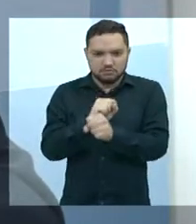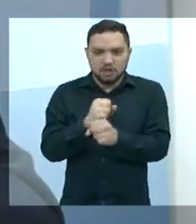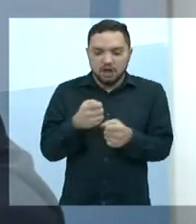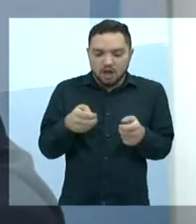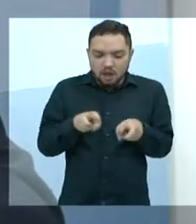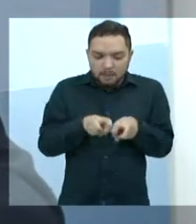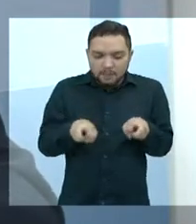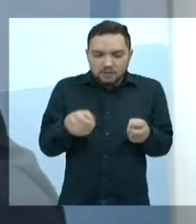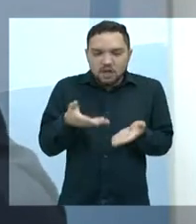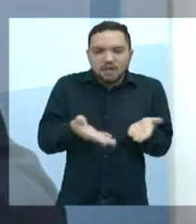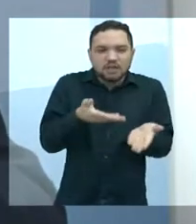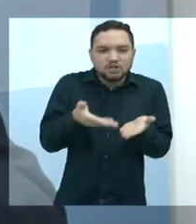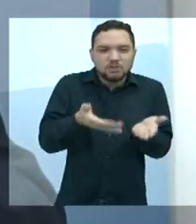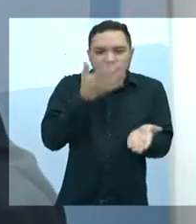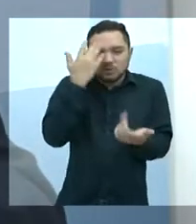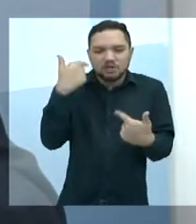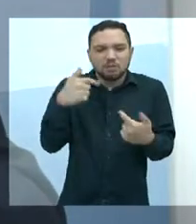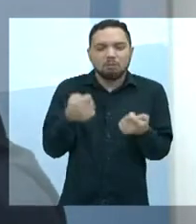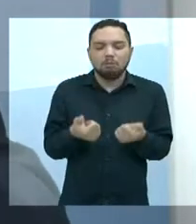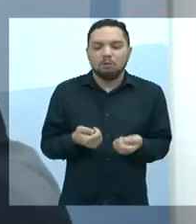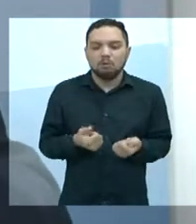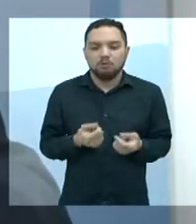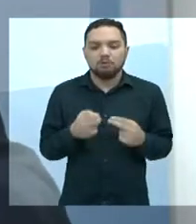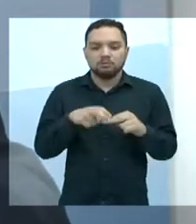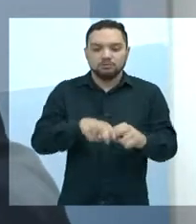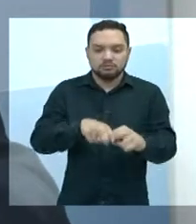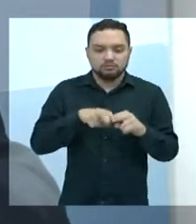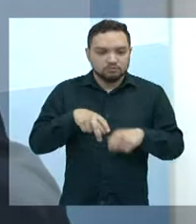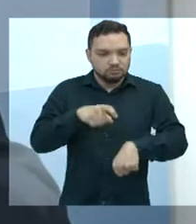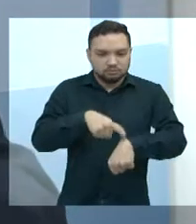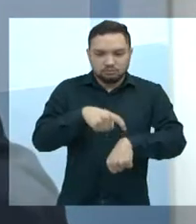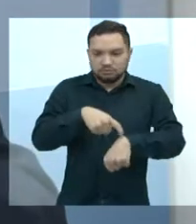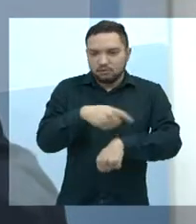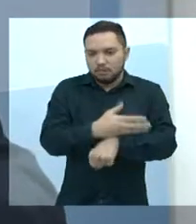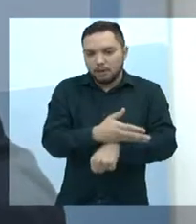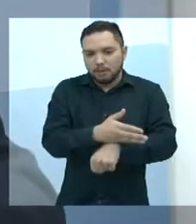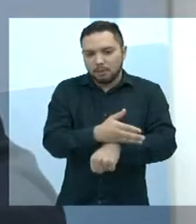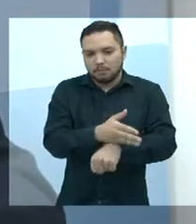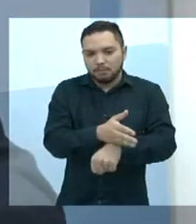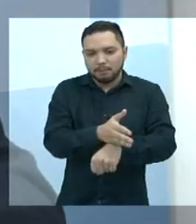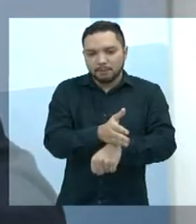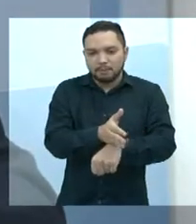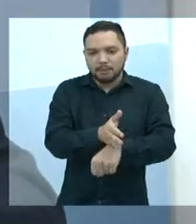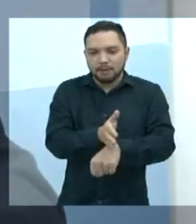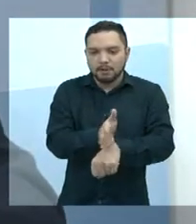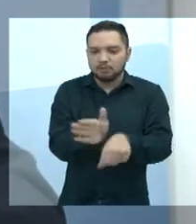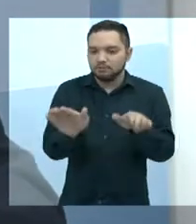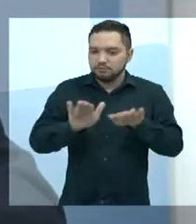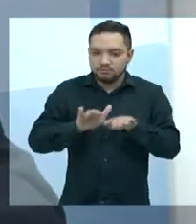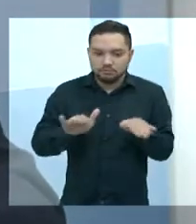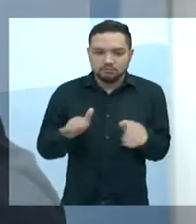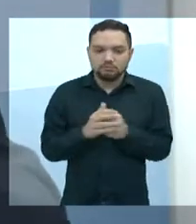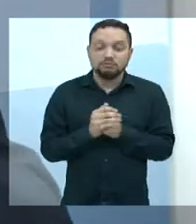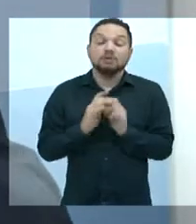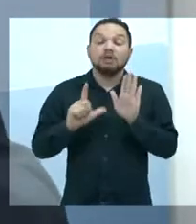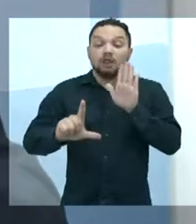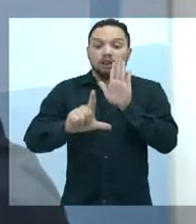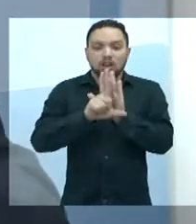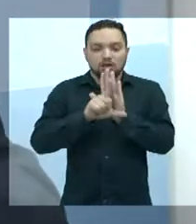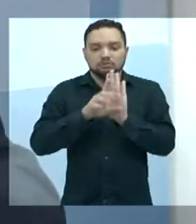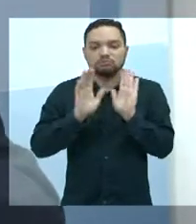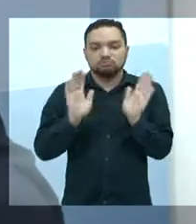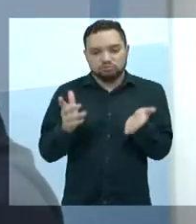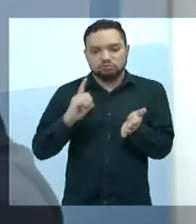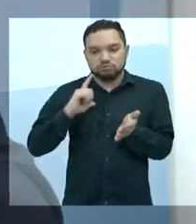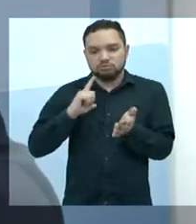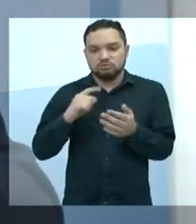atendendo, aí realmente o tempo vai passando, né? E isso aí é lei, isso foi um